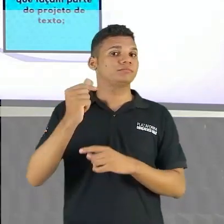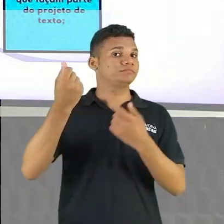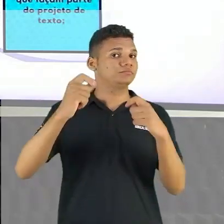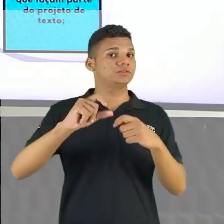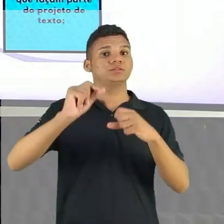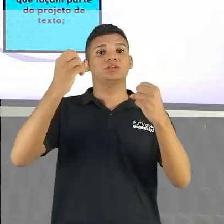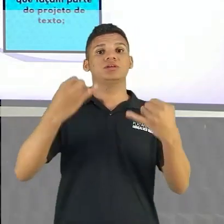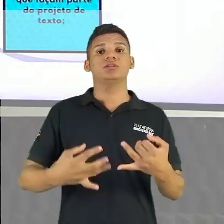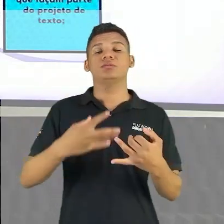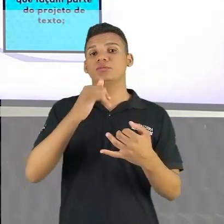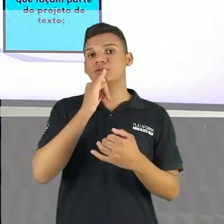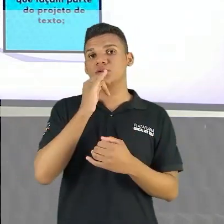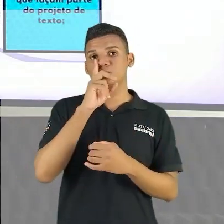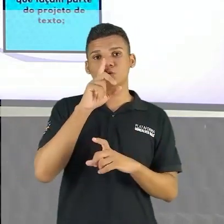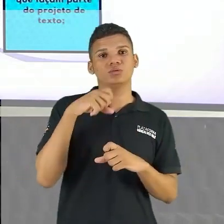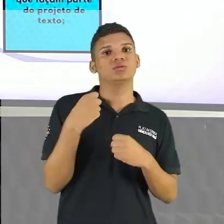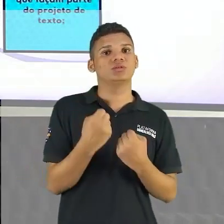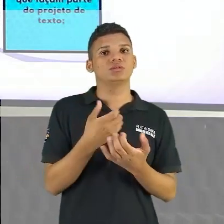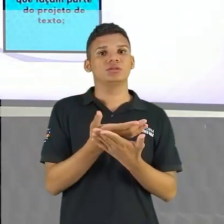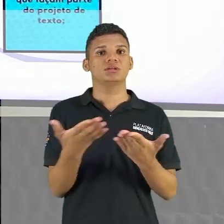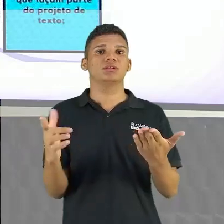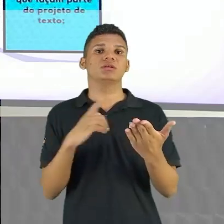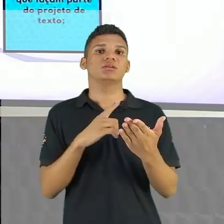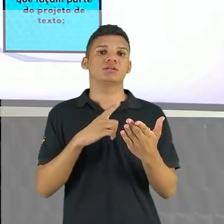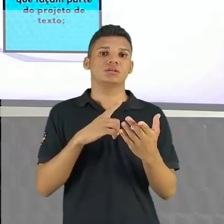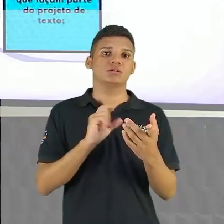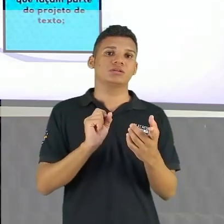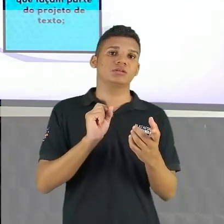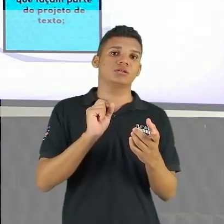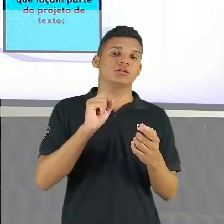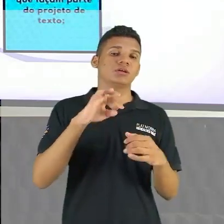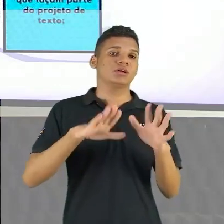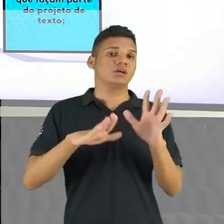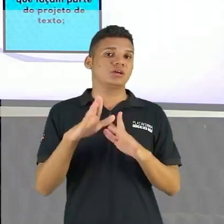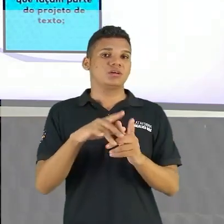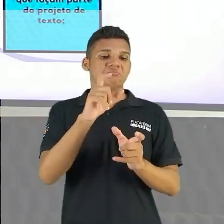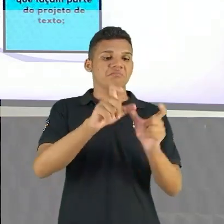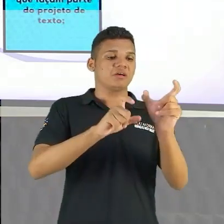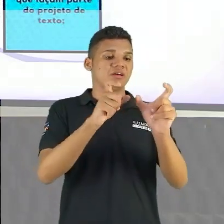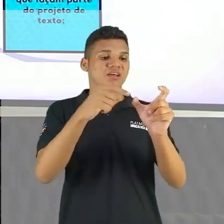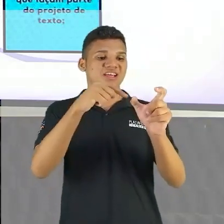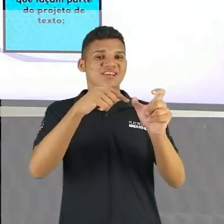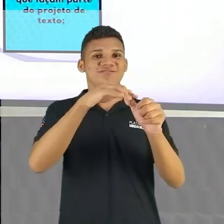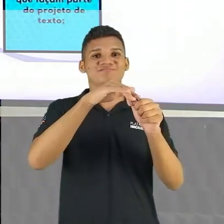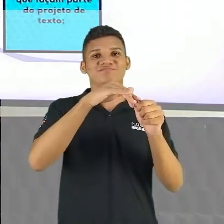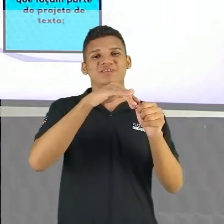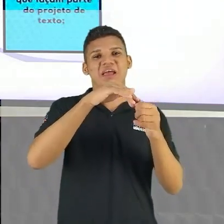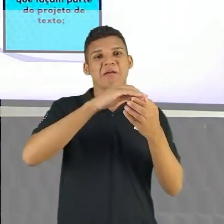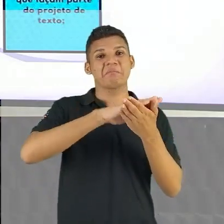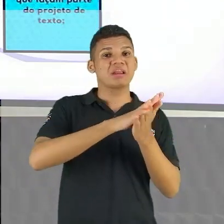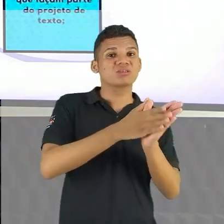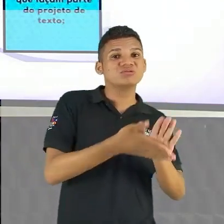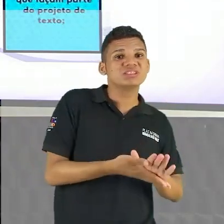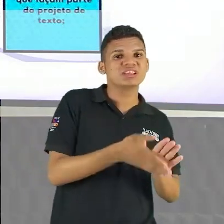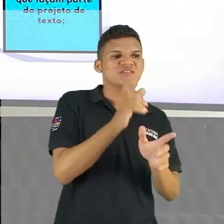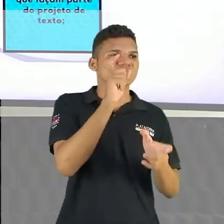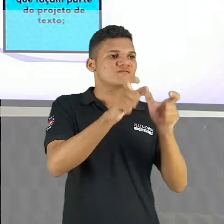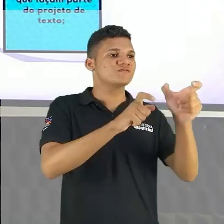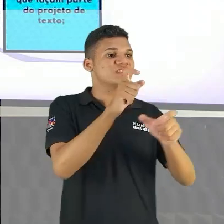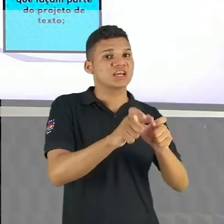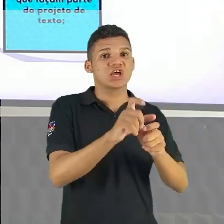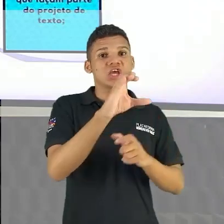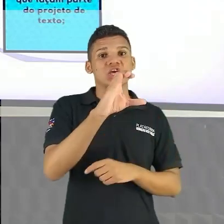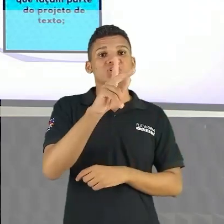eh reforçar a respeito das palavras ofensivas tomemos muito cuidado com essas palavras para que